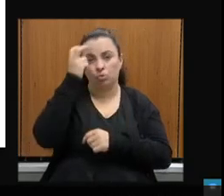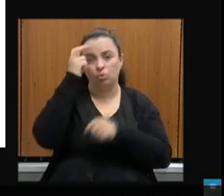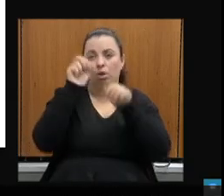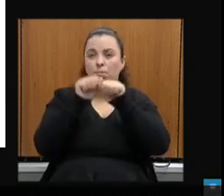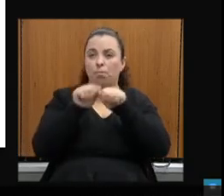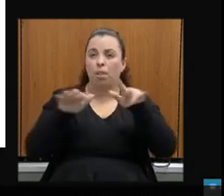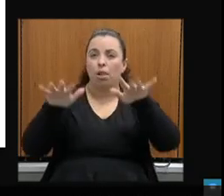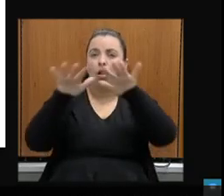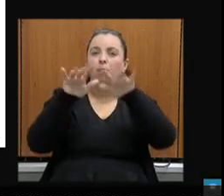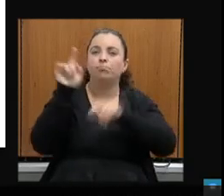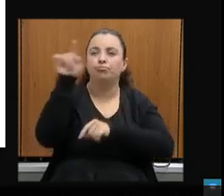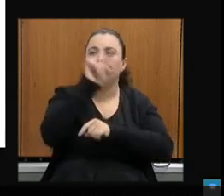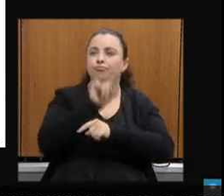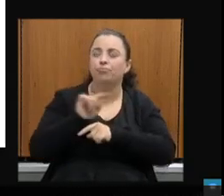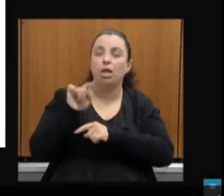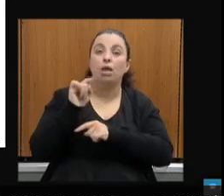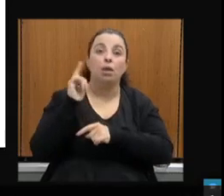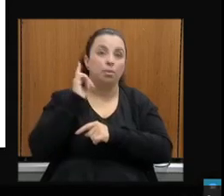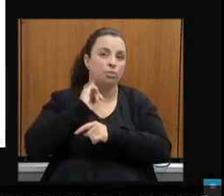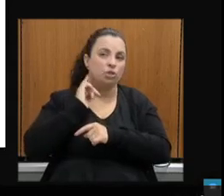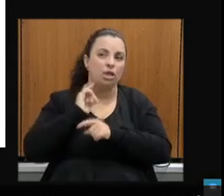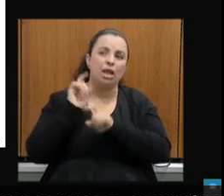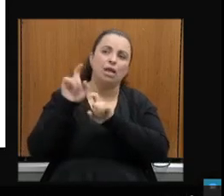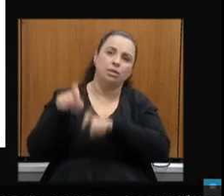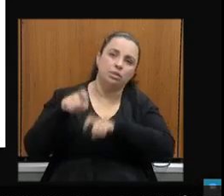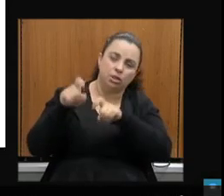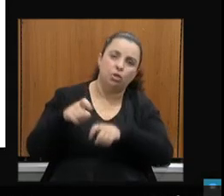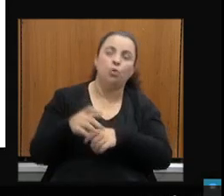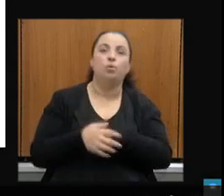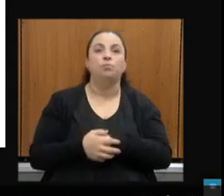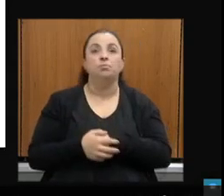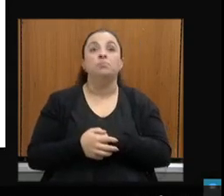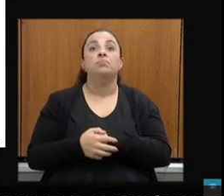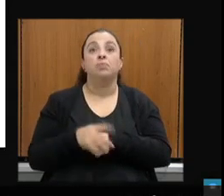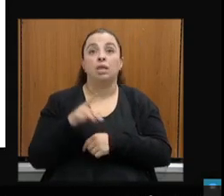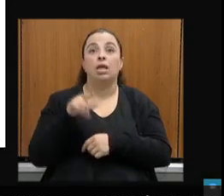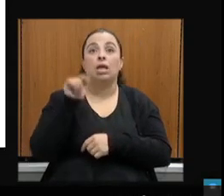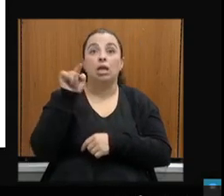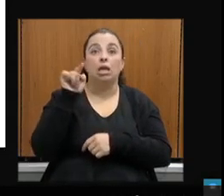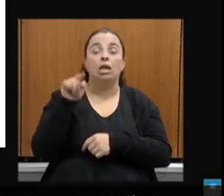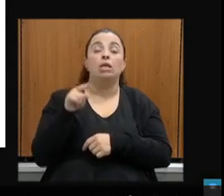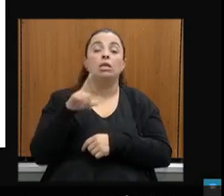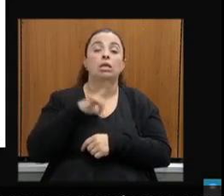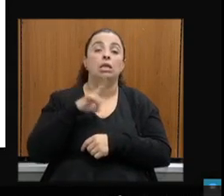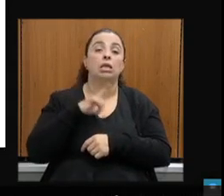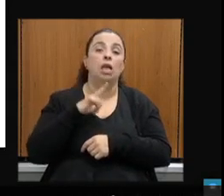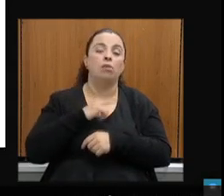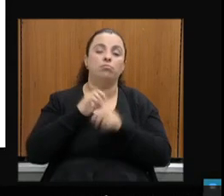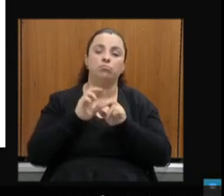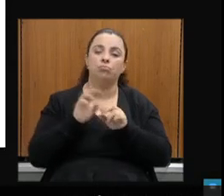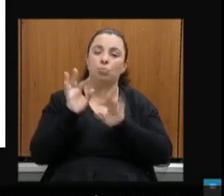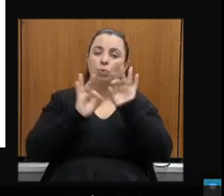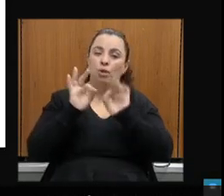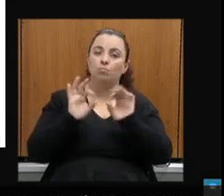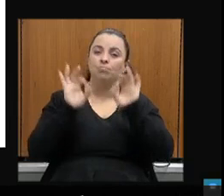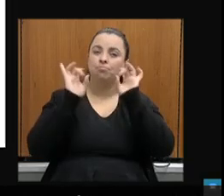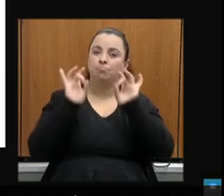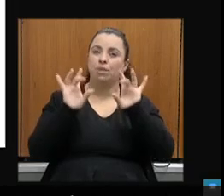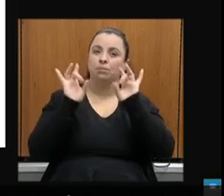todo o interior lançamos essa é um acho que vai ser um grande diferencial a Pinacoteca Cemig a Quina